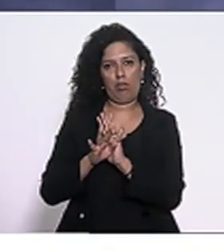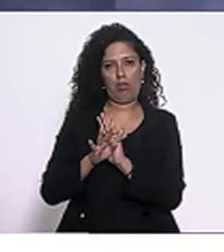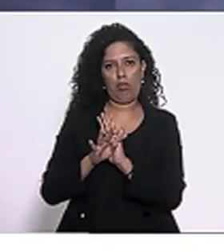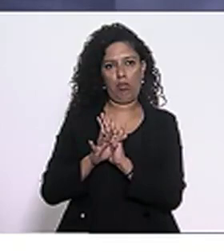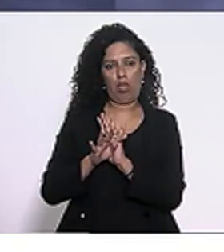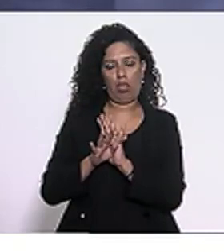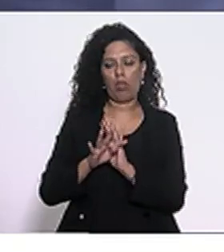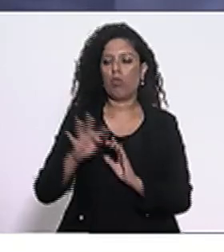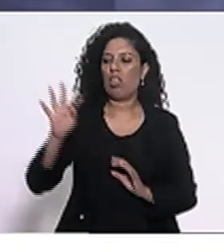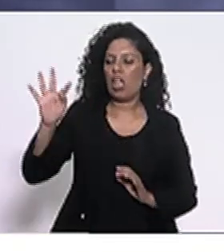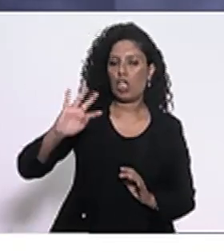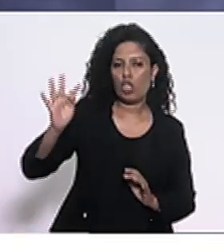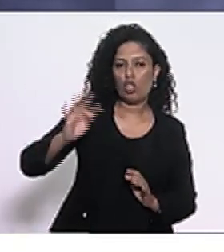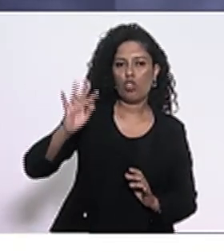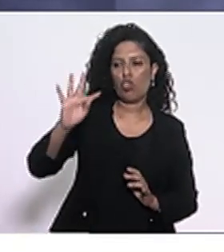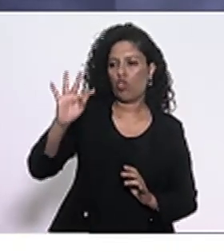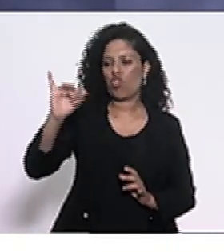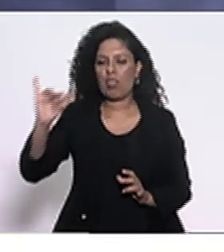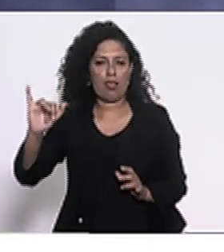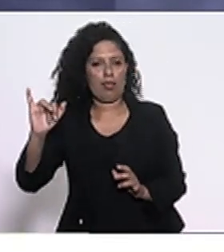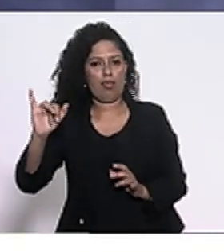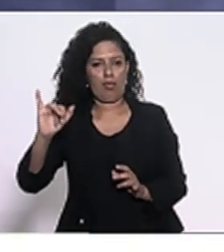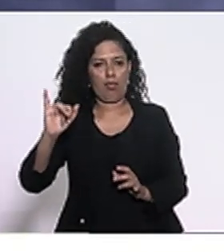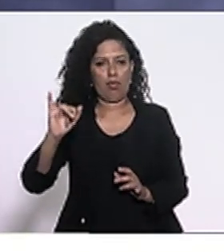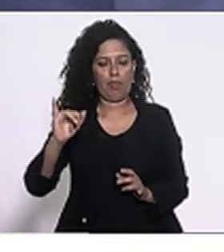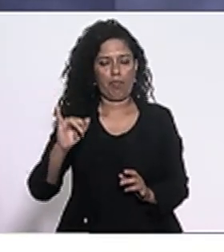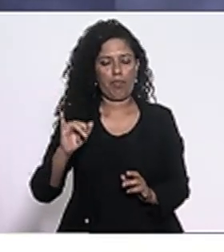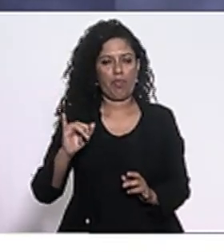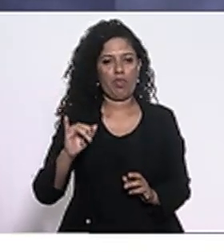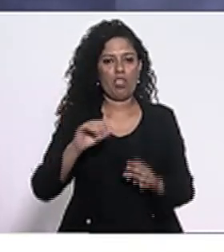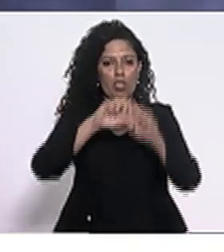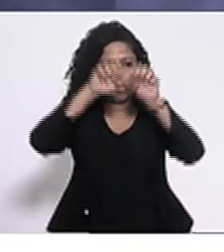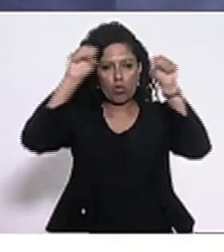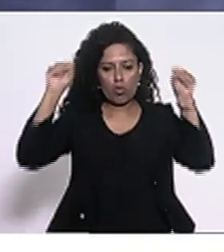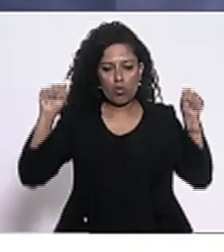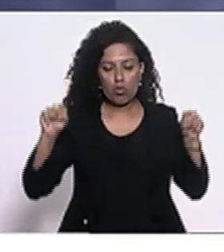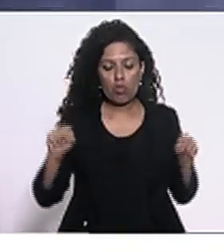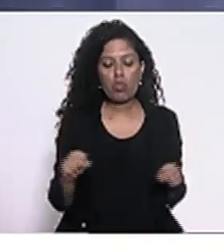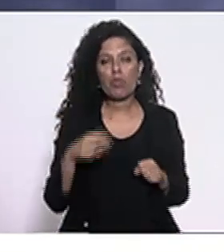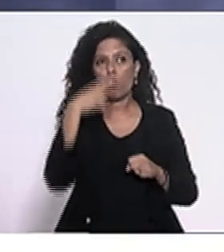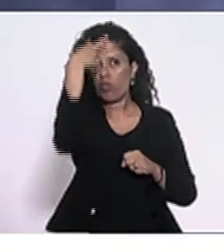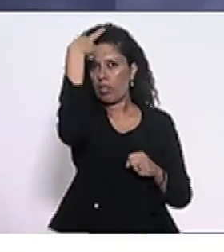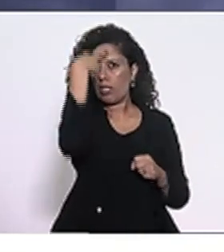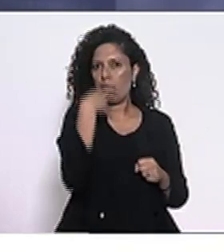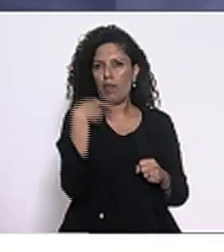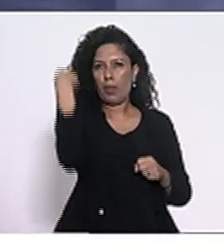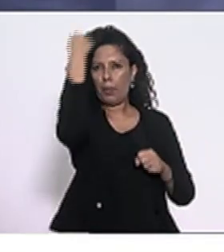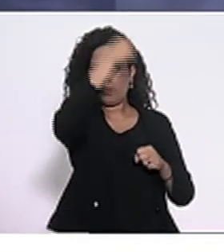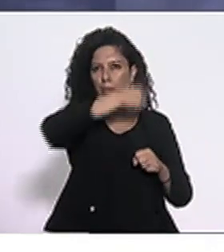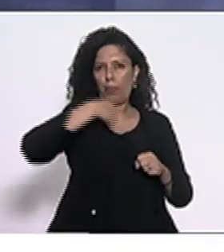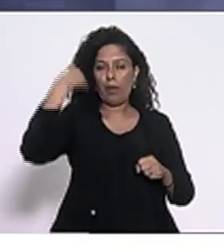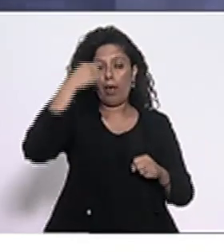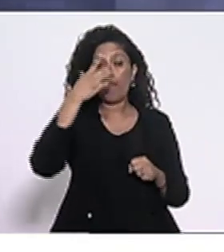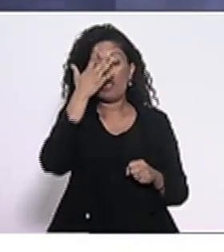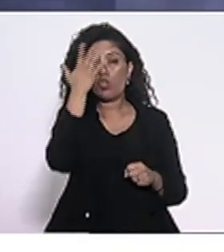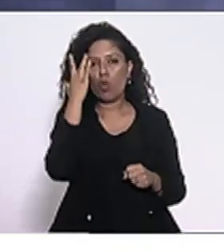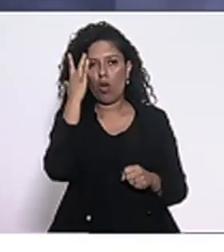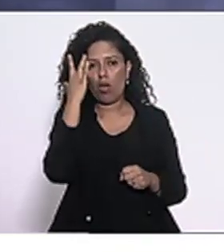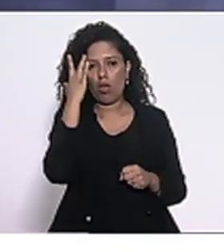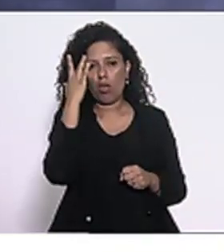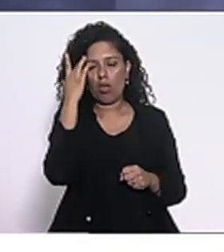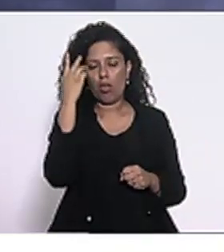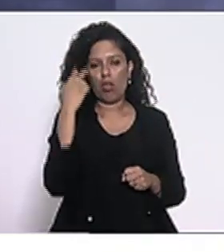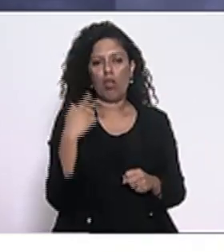Digamos que, até acredito que já esteja acontecendo, um sistema de reconhecimento facial, uma hipótese. Esse sistema é